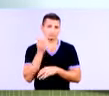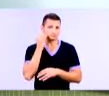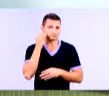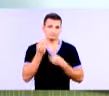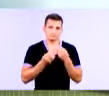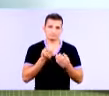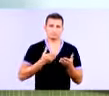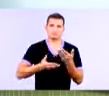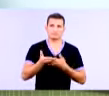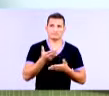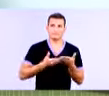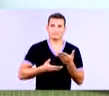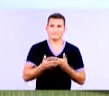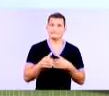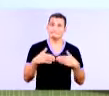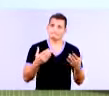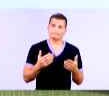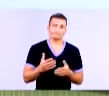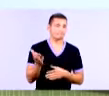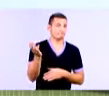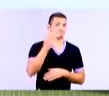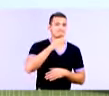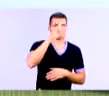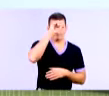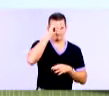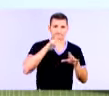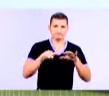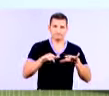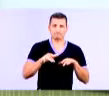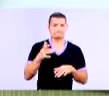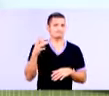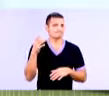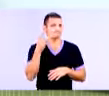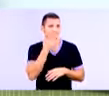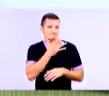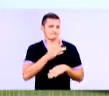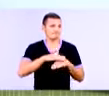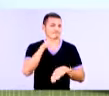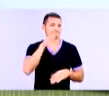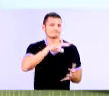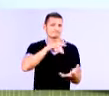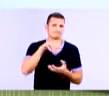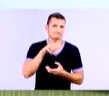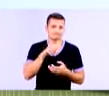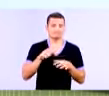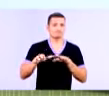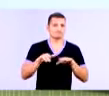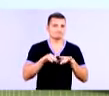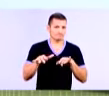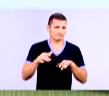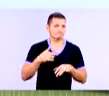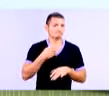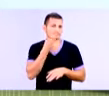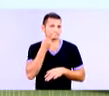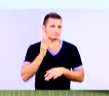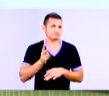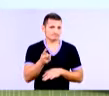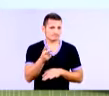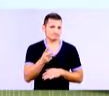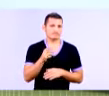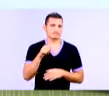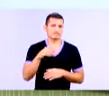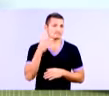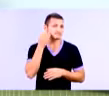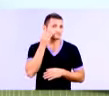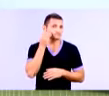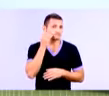interação. Então vamos aprender a programar, que é a coisa mais gostosa do mundo, gente. Realmente o mundo da programação, eu falo o seguinte, é um